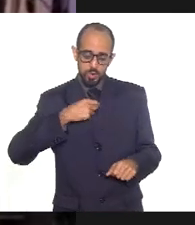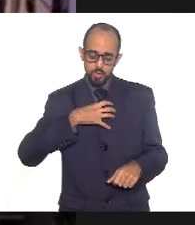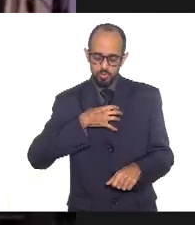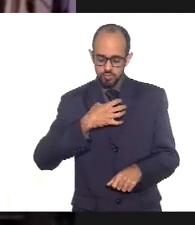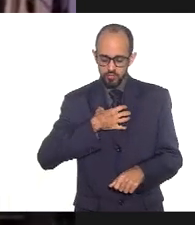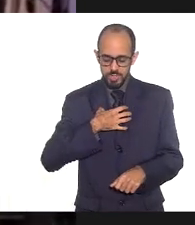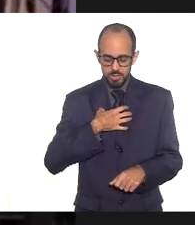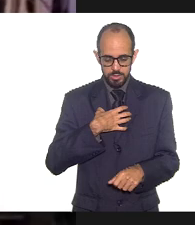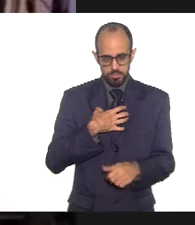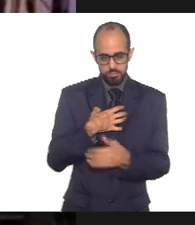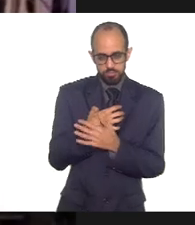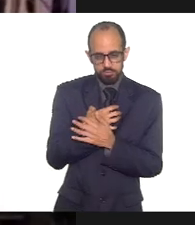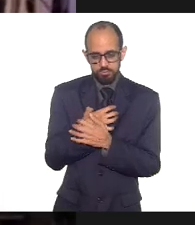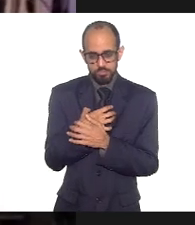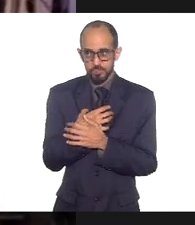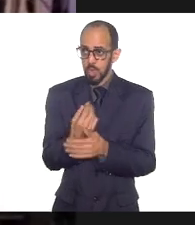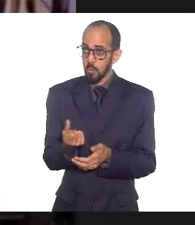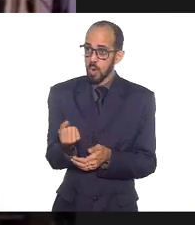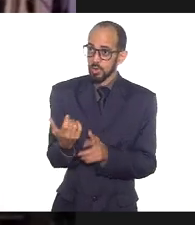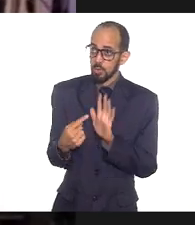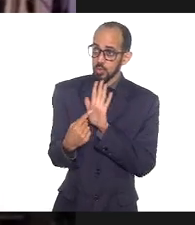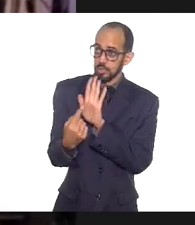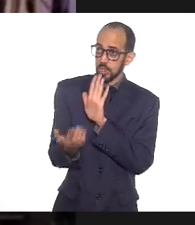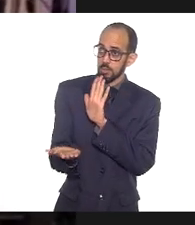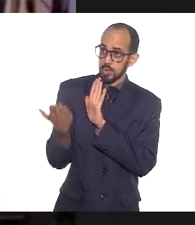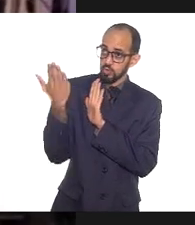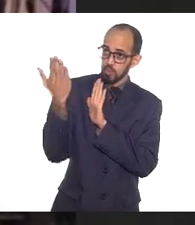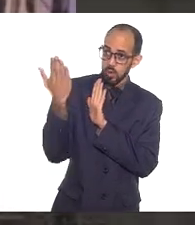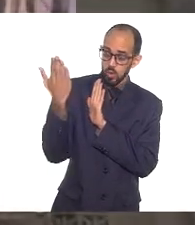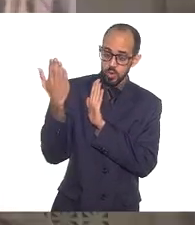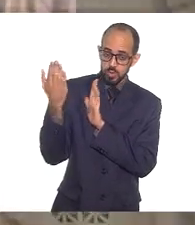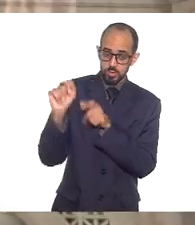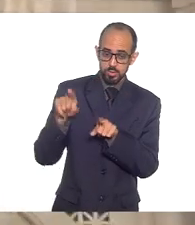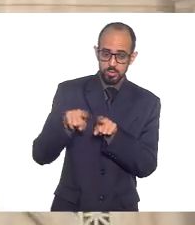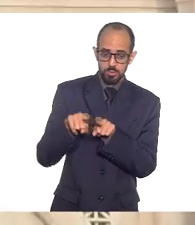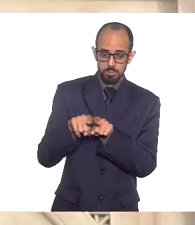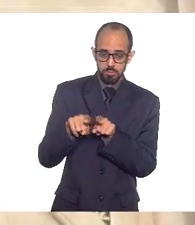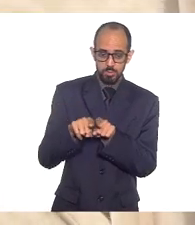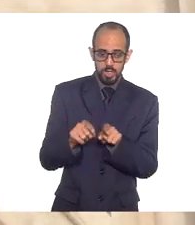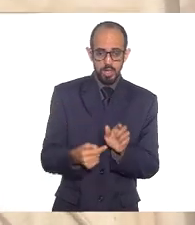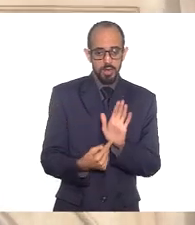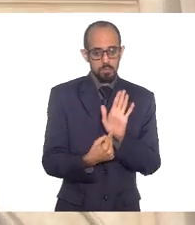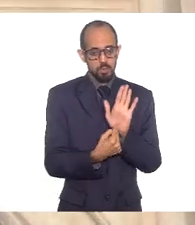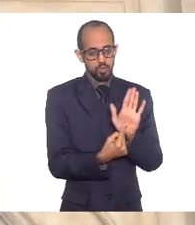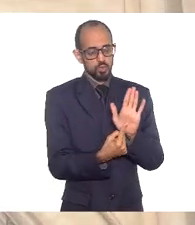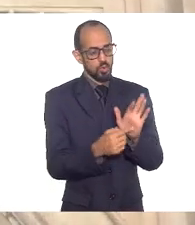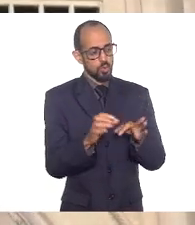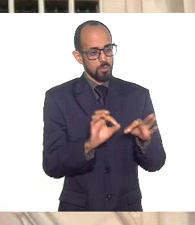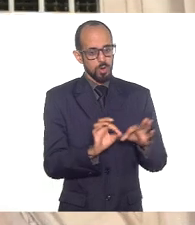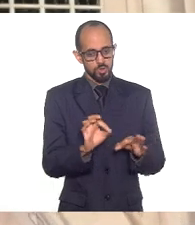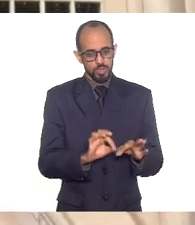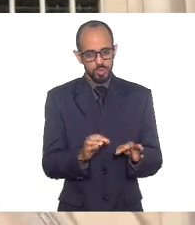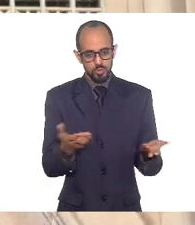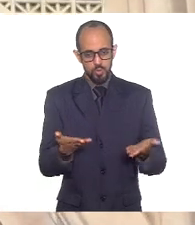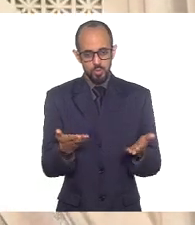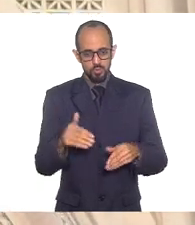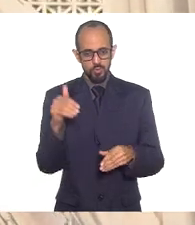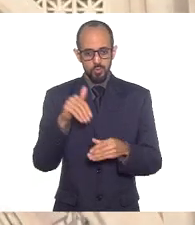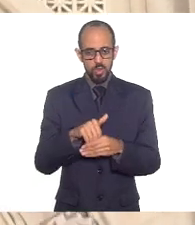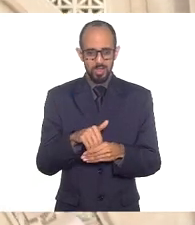muito nos comover quando eu levei para vossa excelência que pronto trouxe o projeto a falta e ele hoje foi